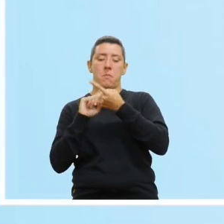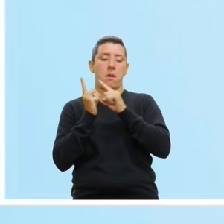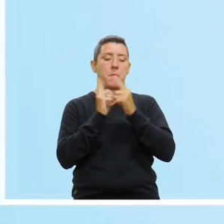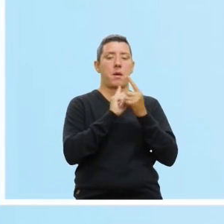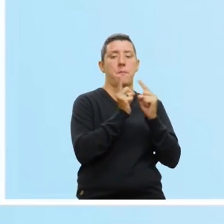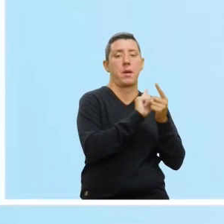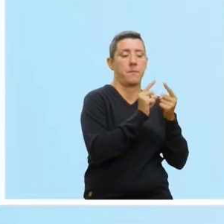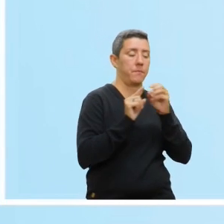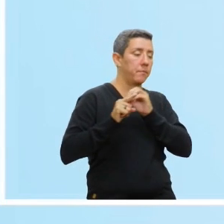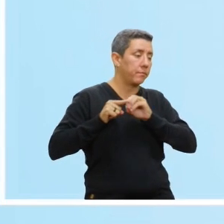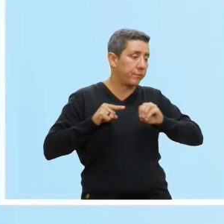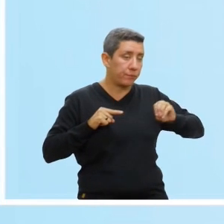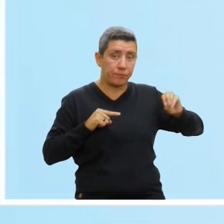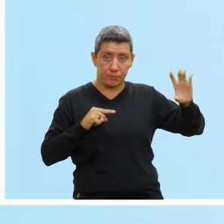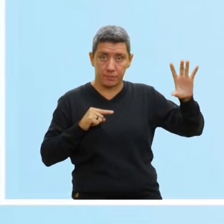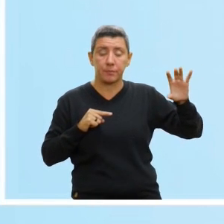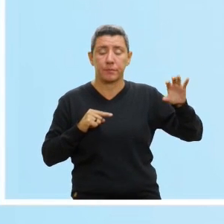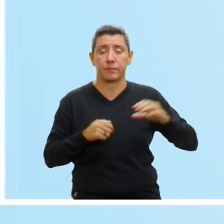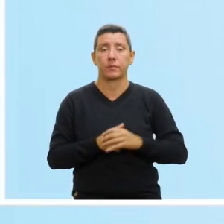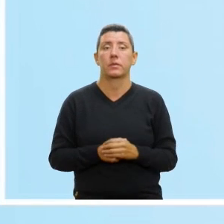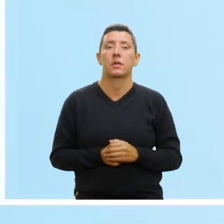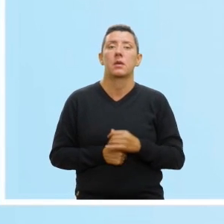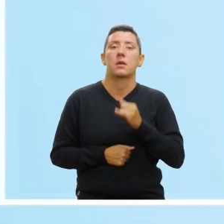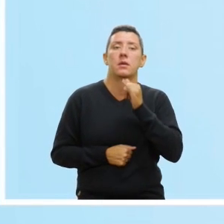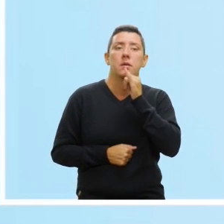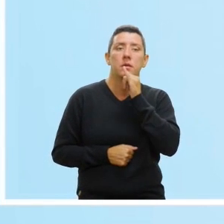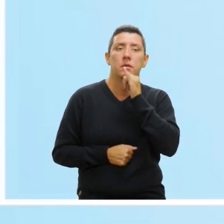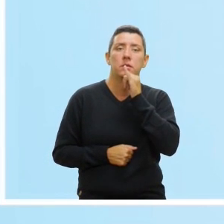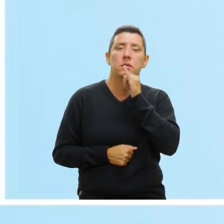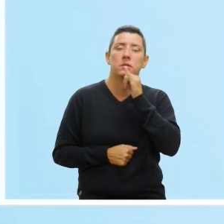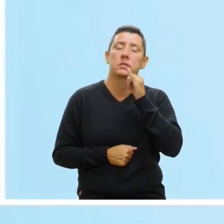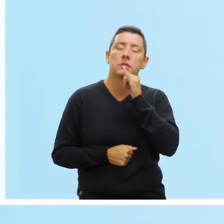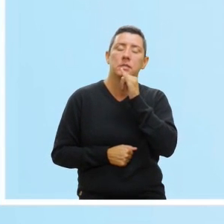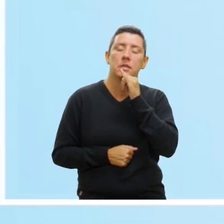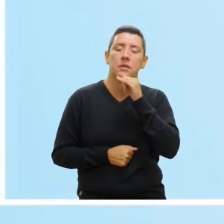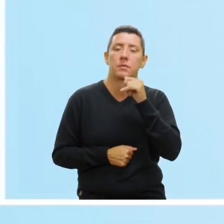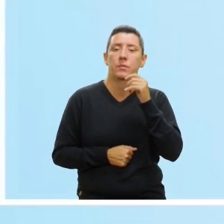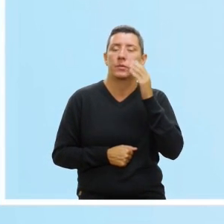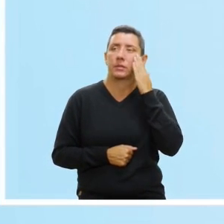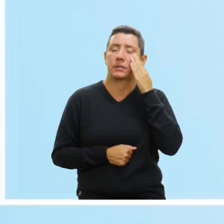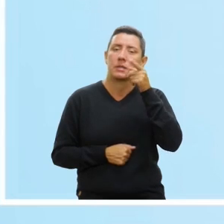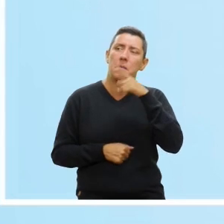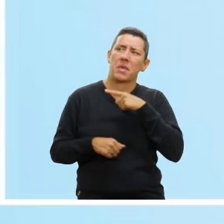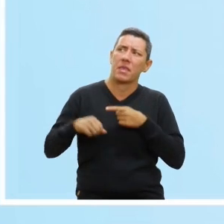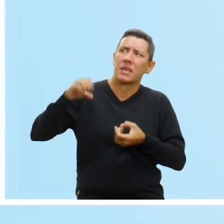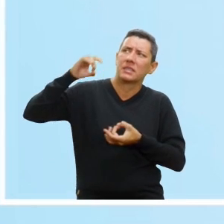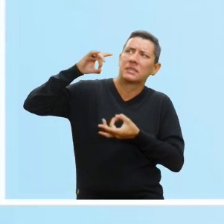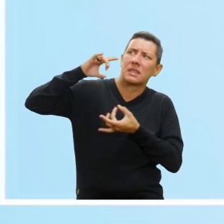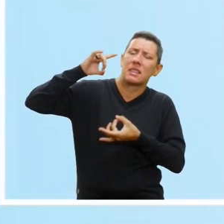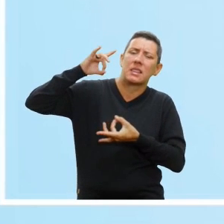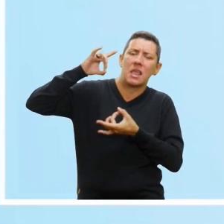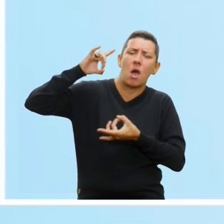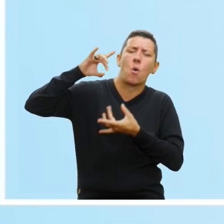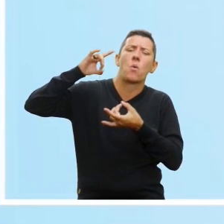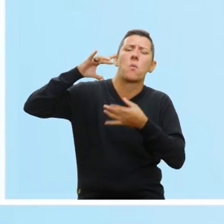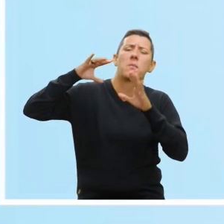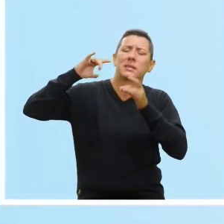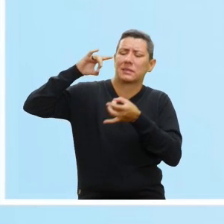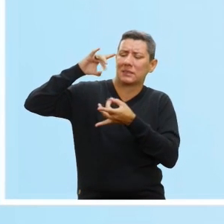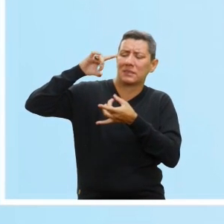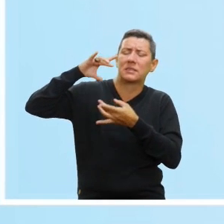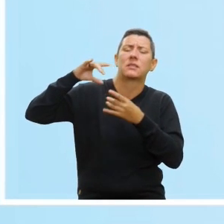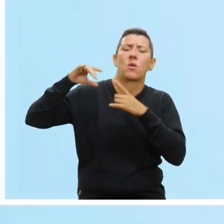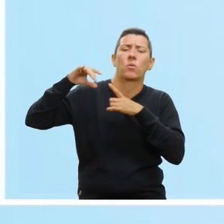aqui só alguns exemplos de transmissão DWDM. Quando a gente fala um sinal, ele pode ter diferentes taxas. Tá? Pode ter